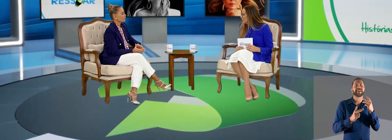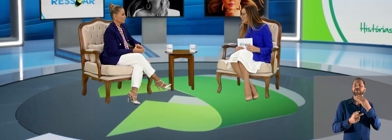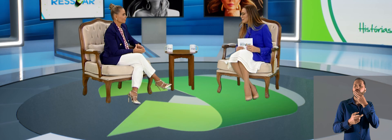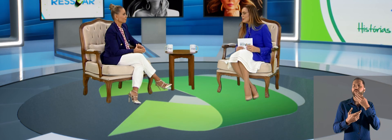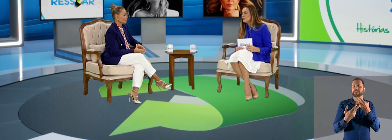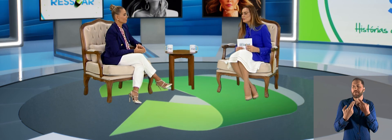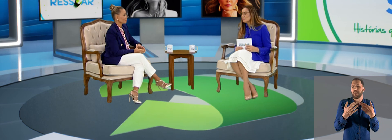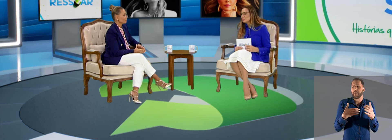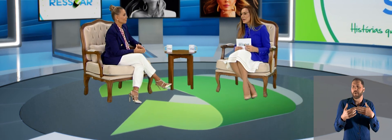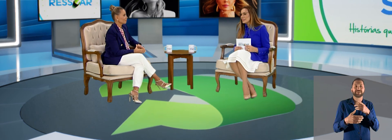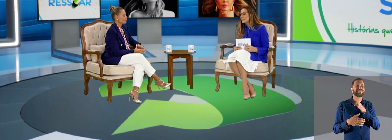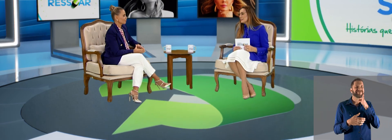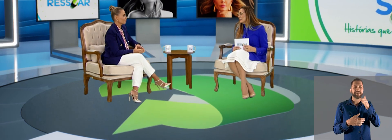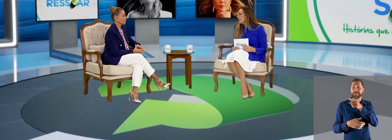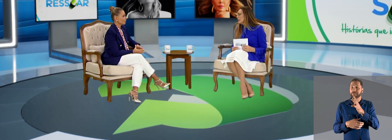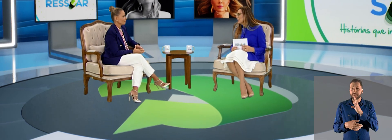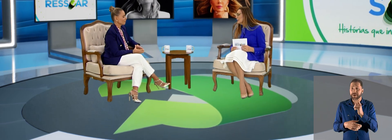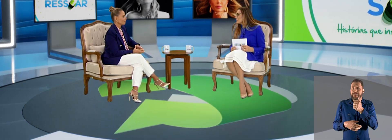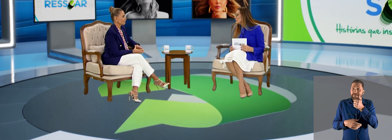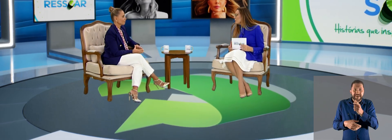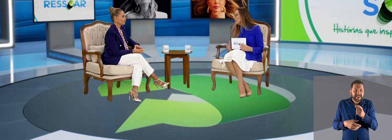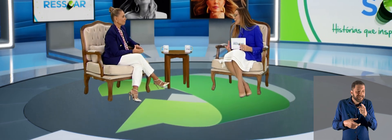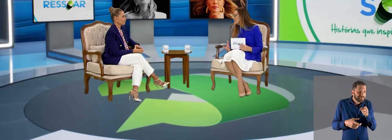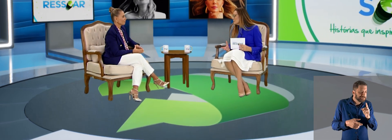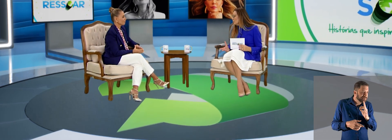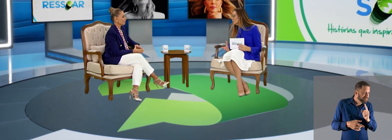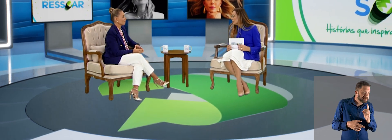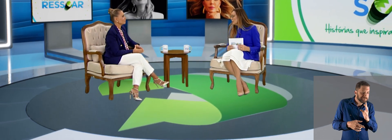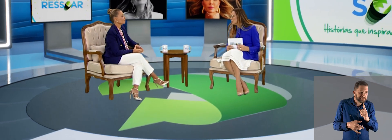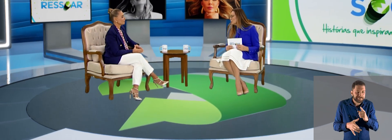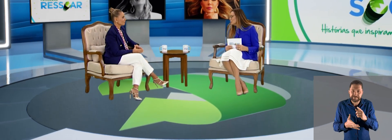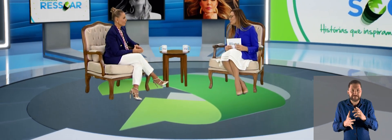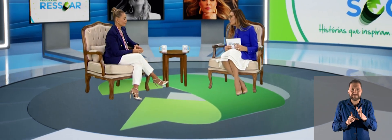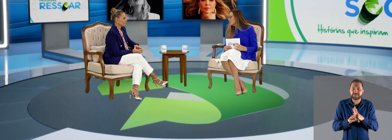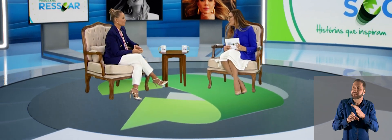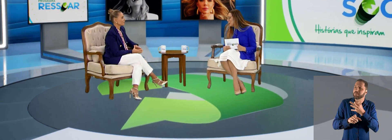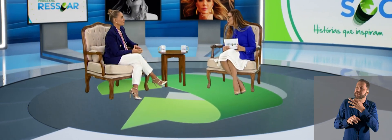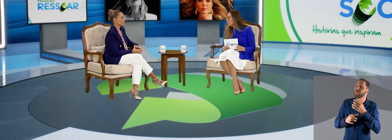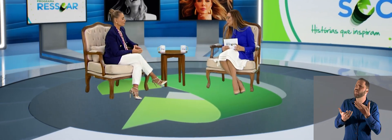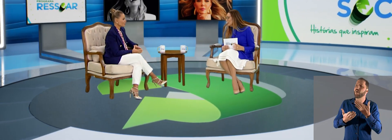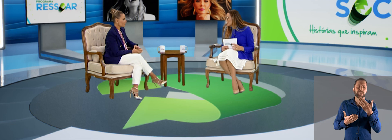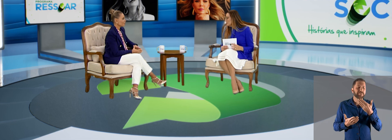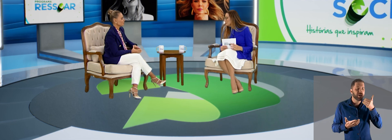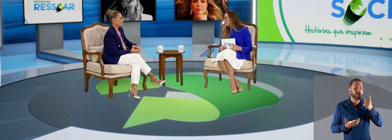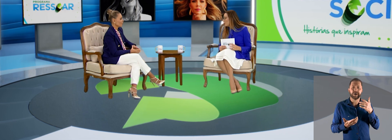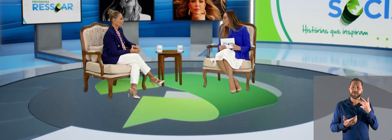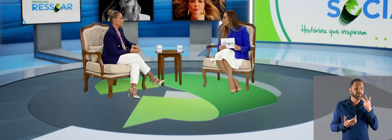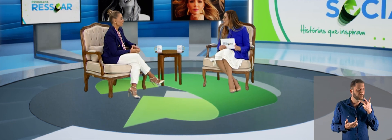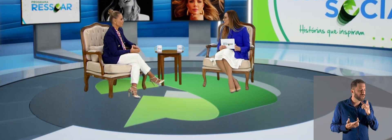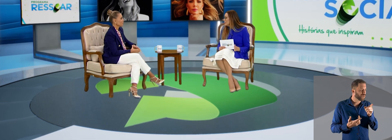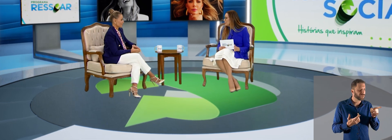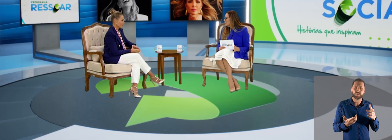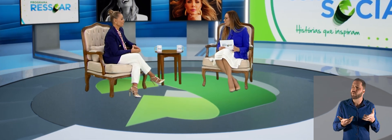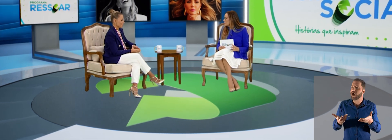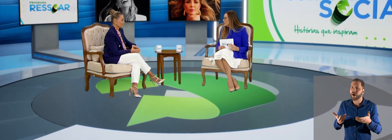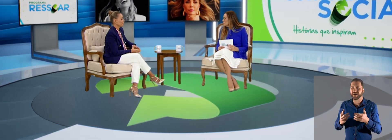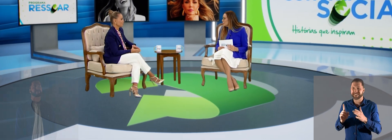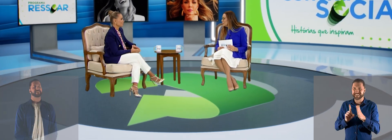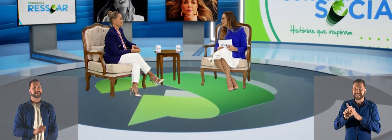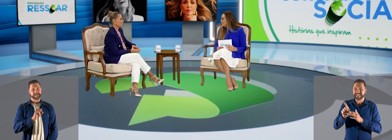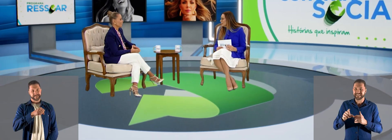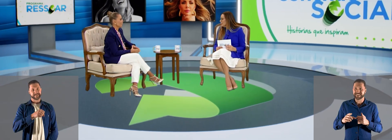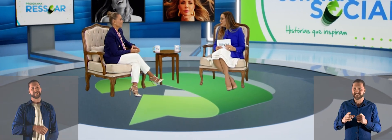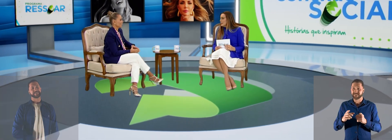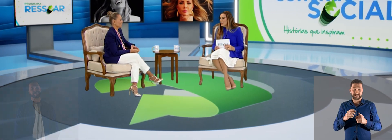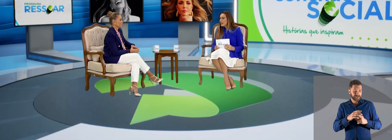doceria algum lugar assim e você não conhece muito aquele produto e você pede uma opinião qual desses aqui você